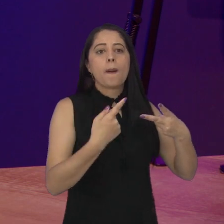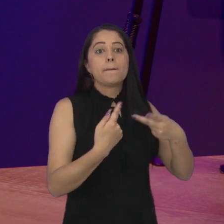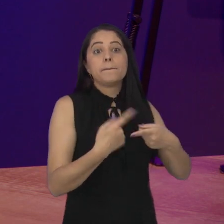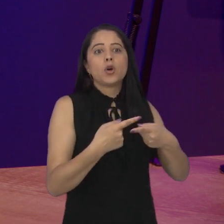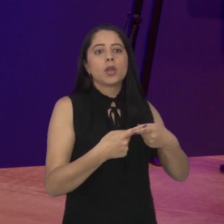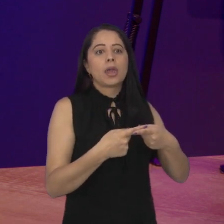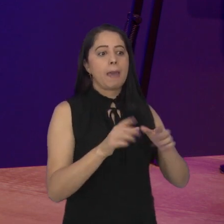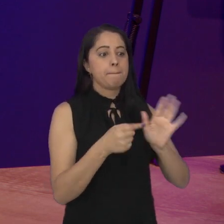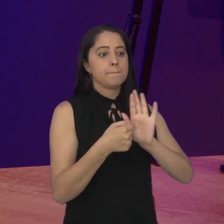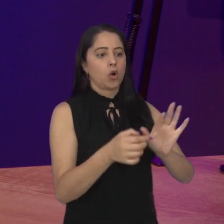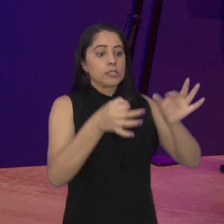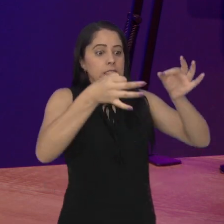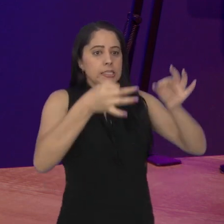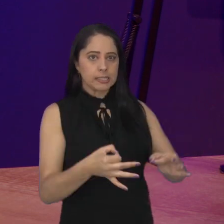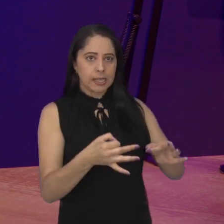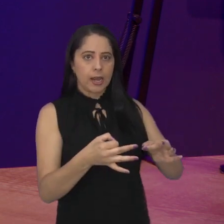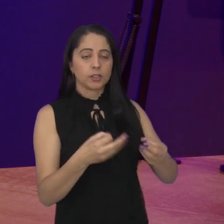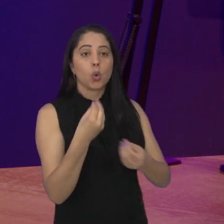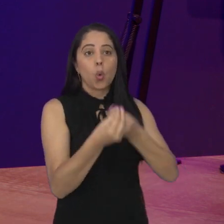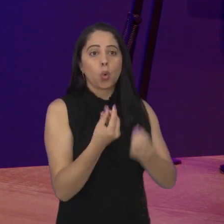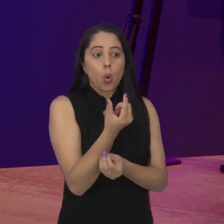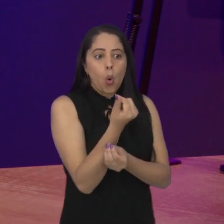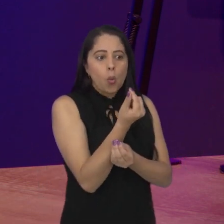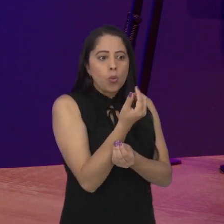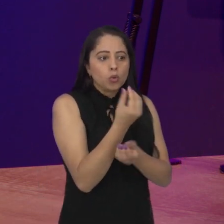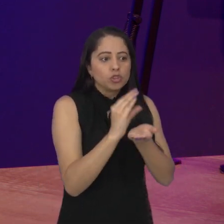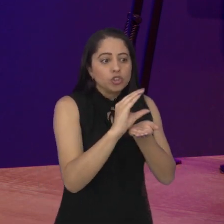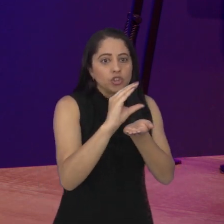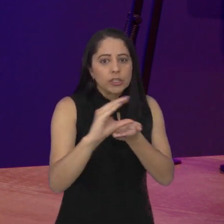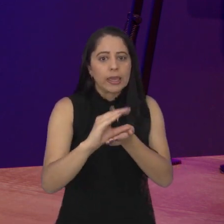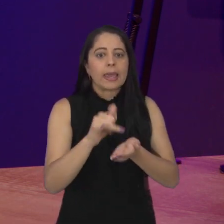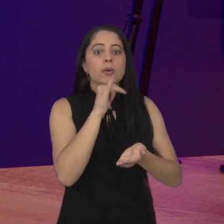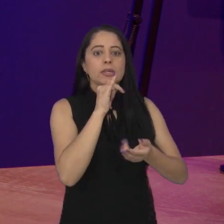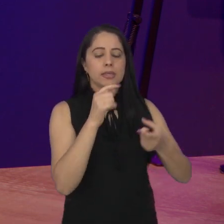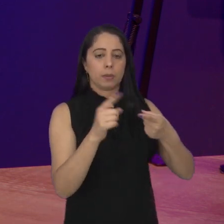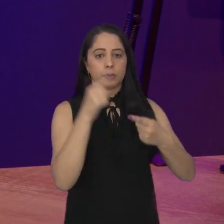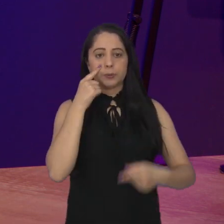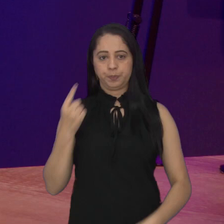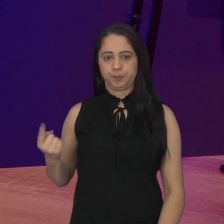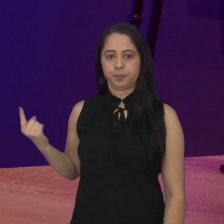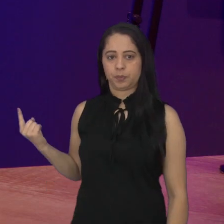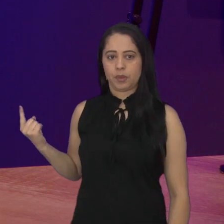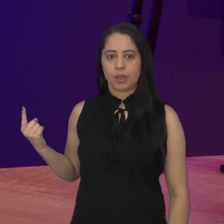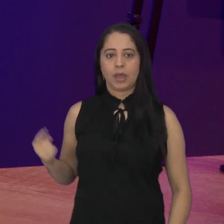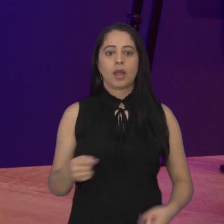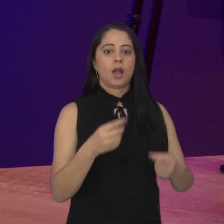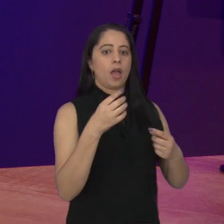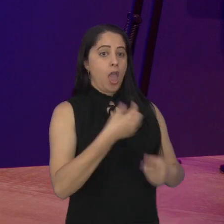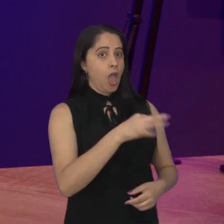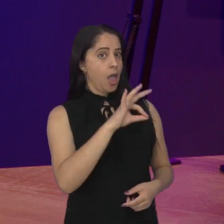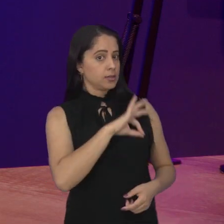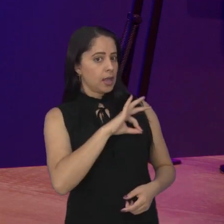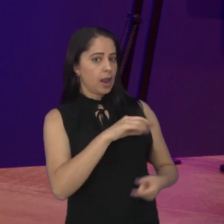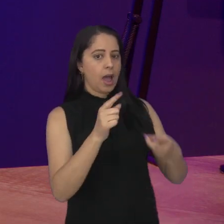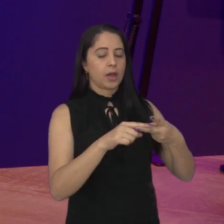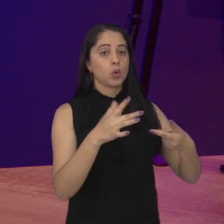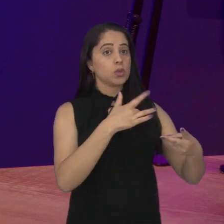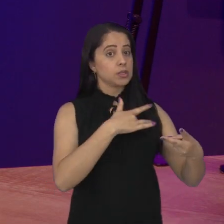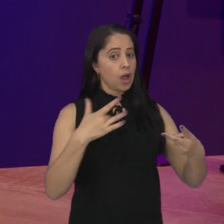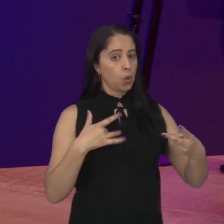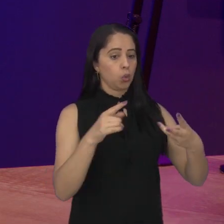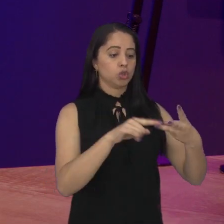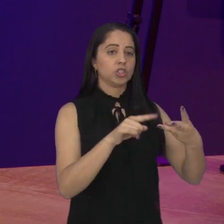pouco mais preciso, porque ele avalia a concentração de renda. Então a gente tem, por exemplo, o IDH, que ele é baseado na renda,